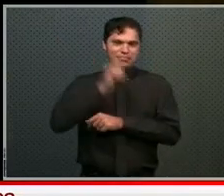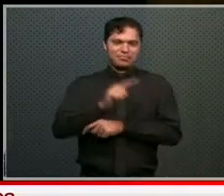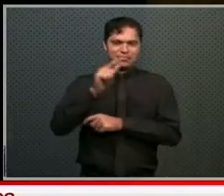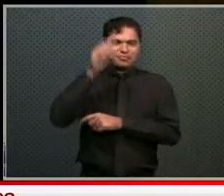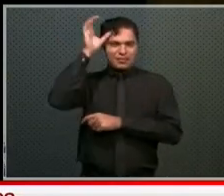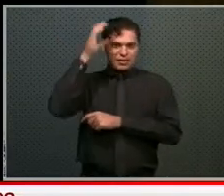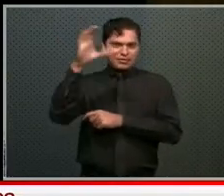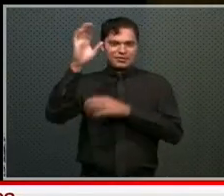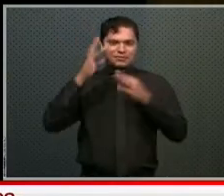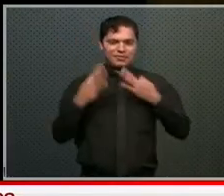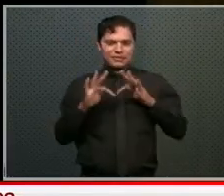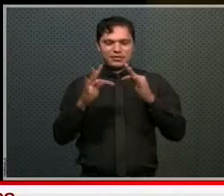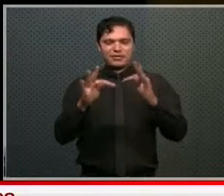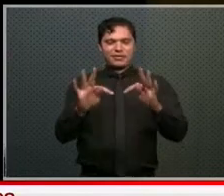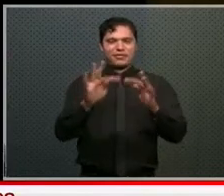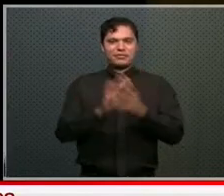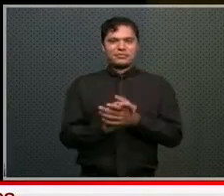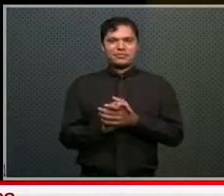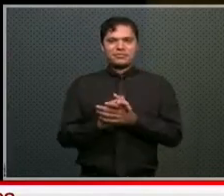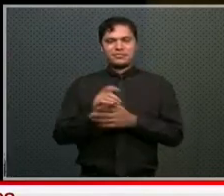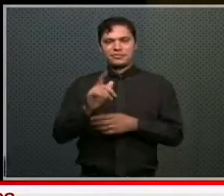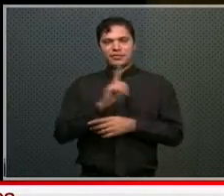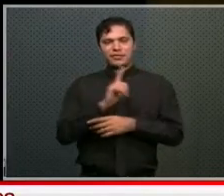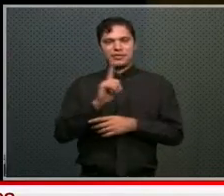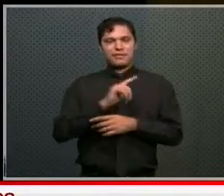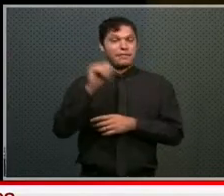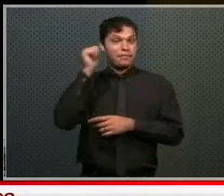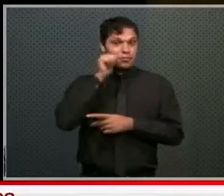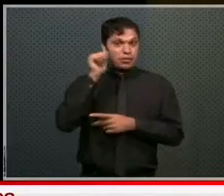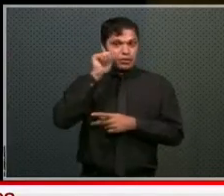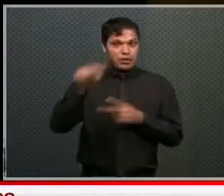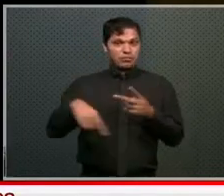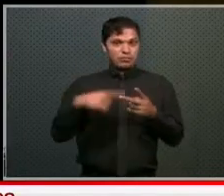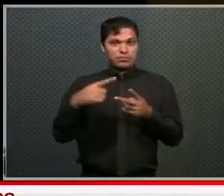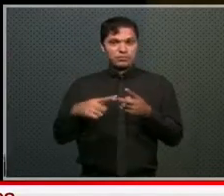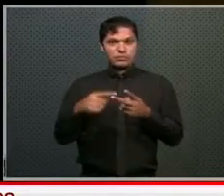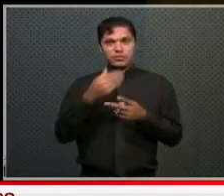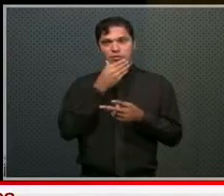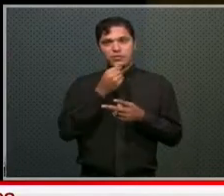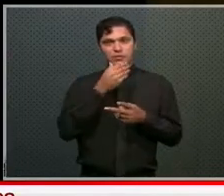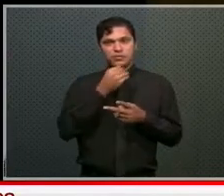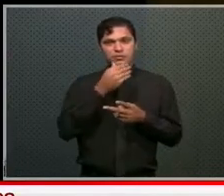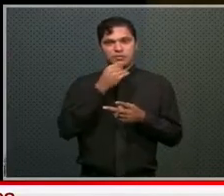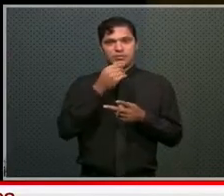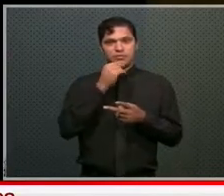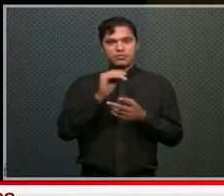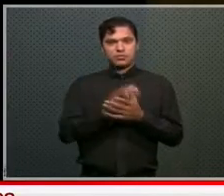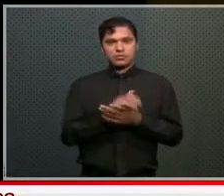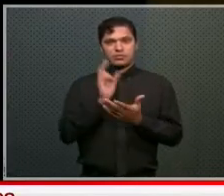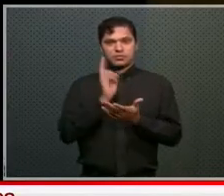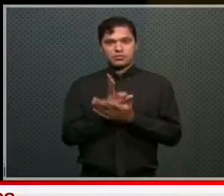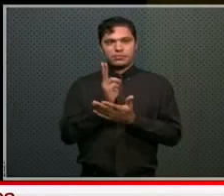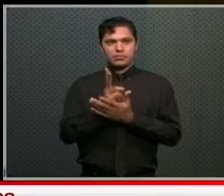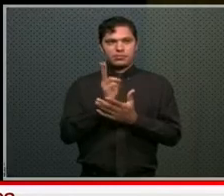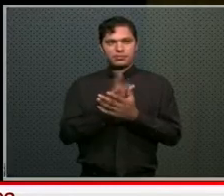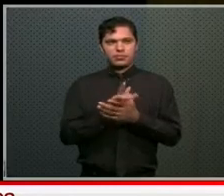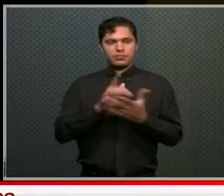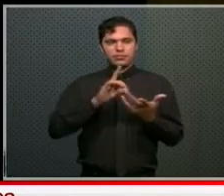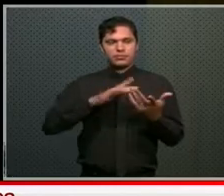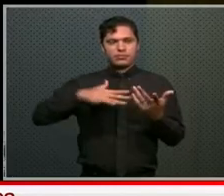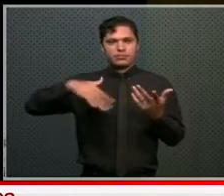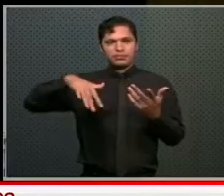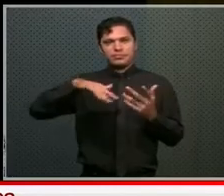tecnológicas Deputado bordado existiram mulheres homens sempre presente